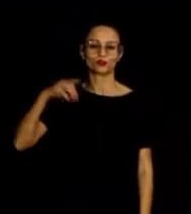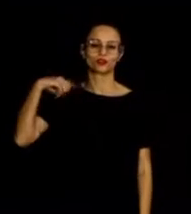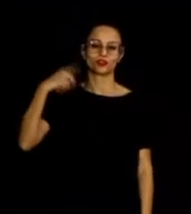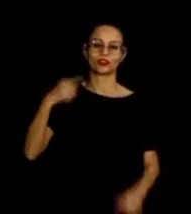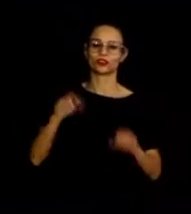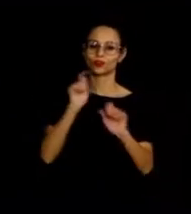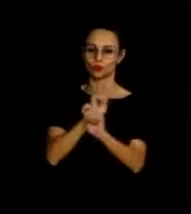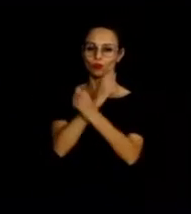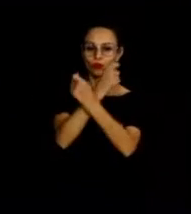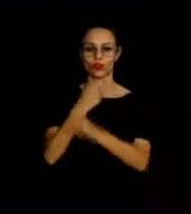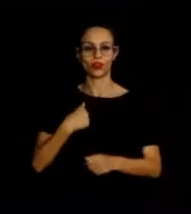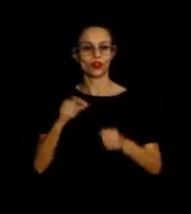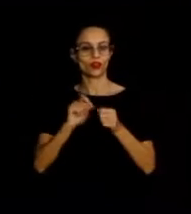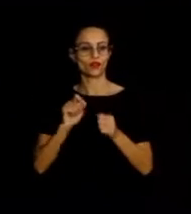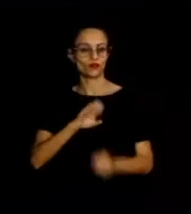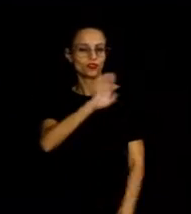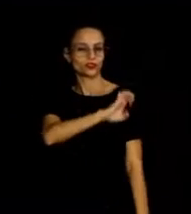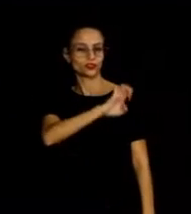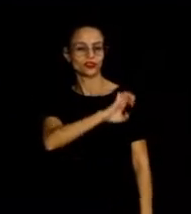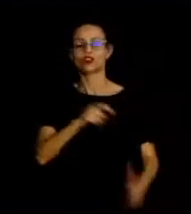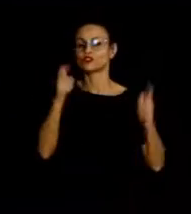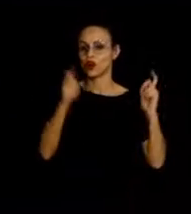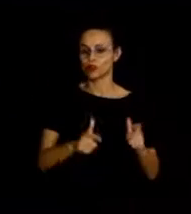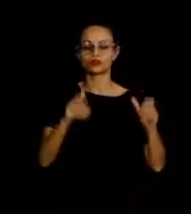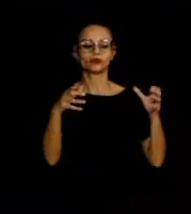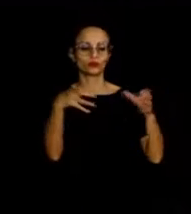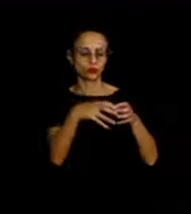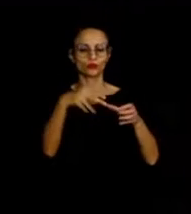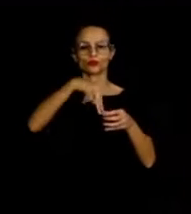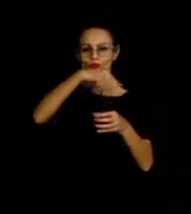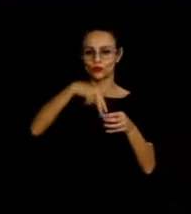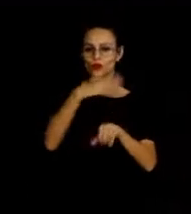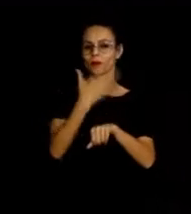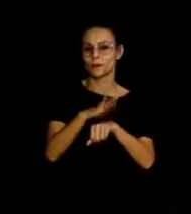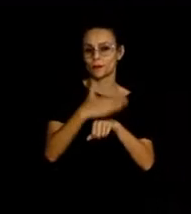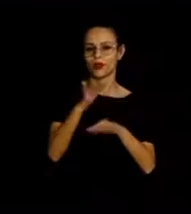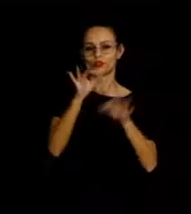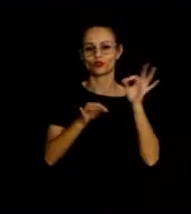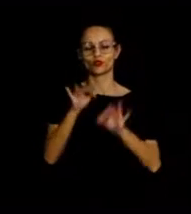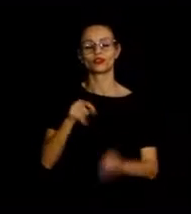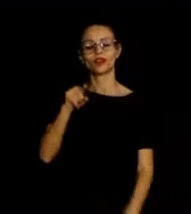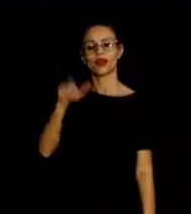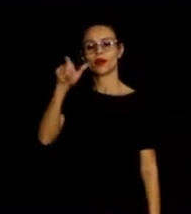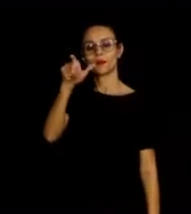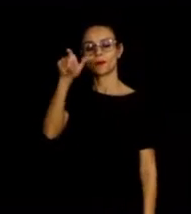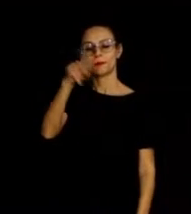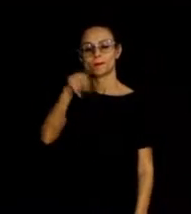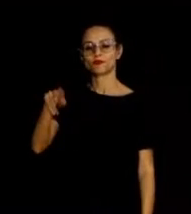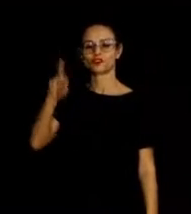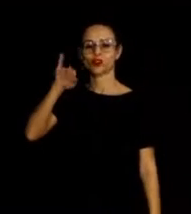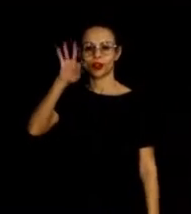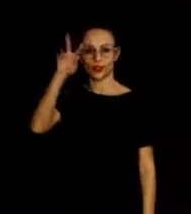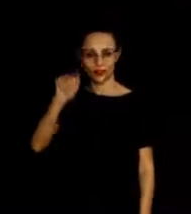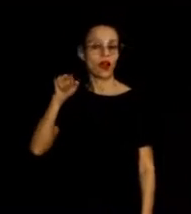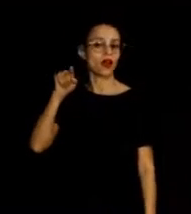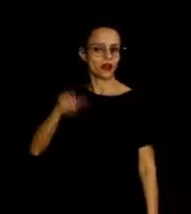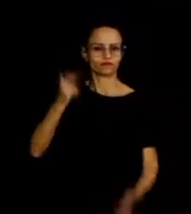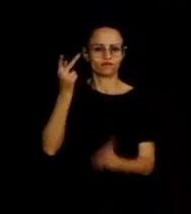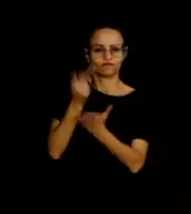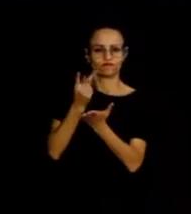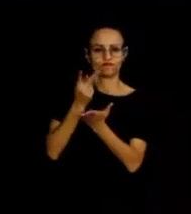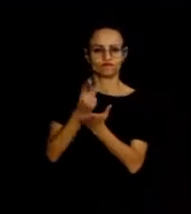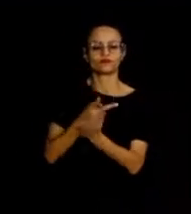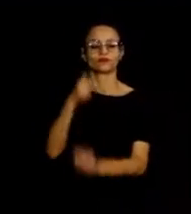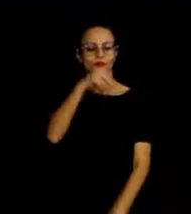eu fiz estágio no núcleo de prática jurídica II foi Felicidade com a professora Rita que hoje continua sendo